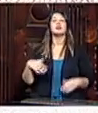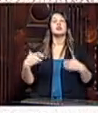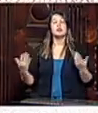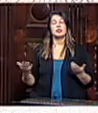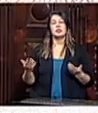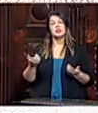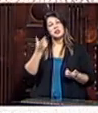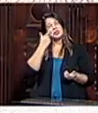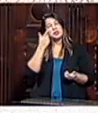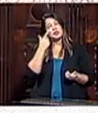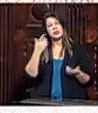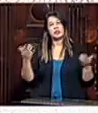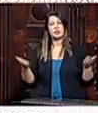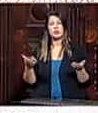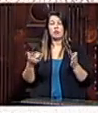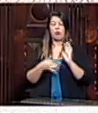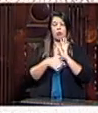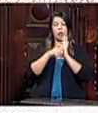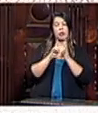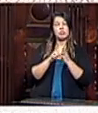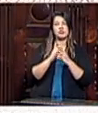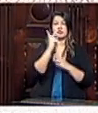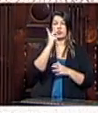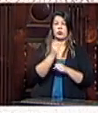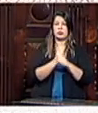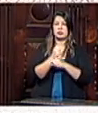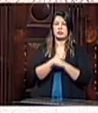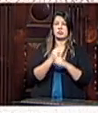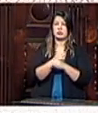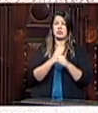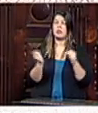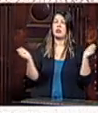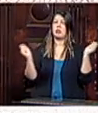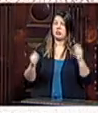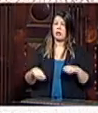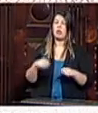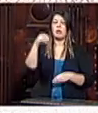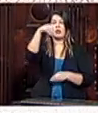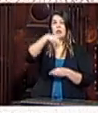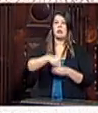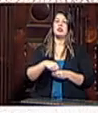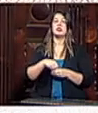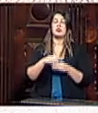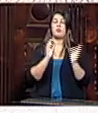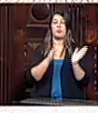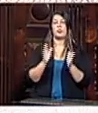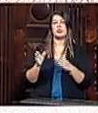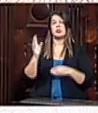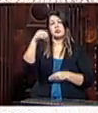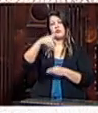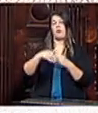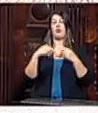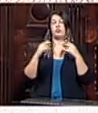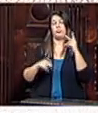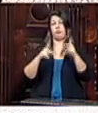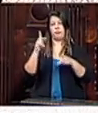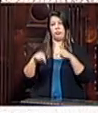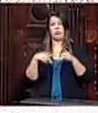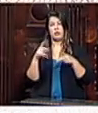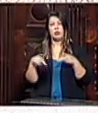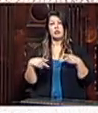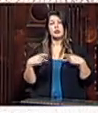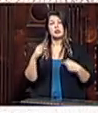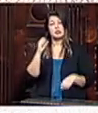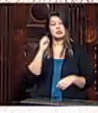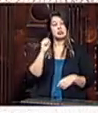cargos, se for antes de 2 anos, dar-se-á a eleição pelo processo do voto popular. Se